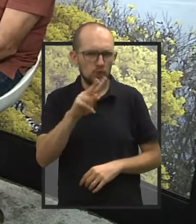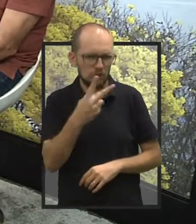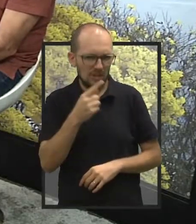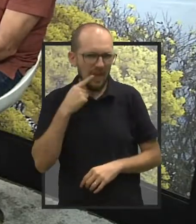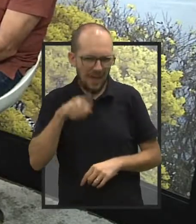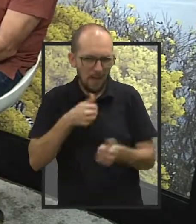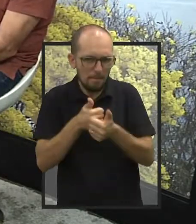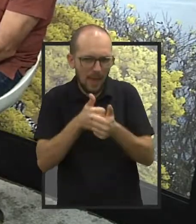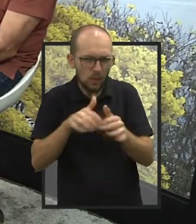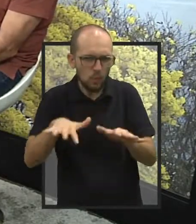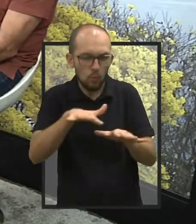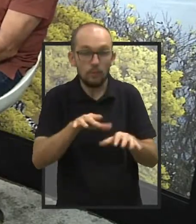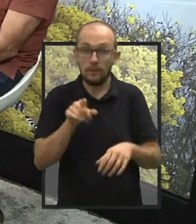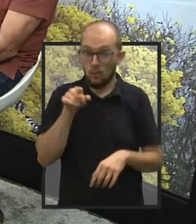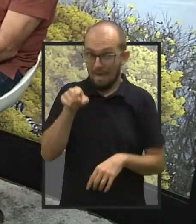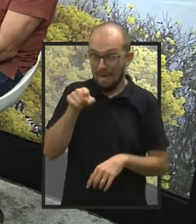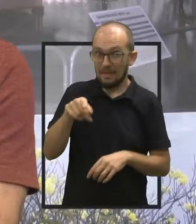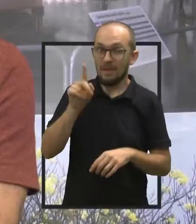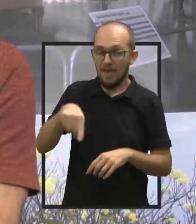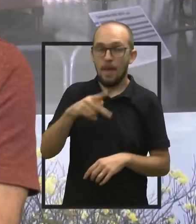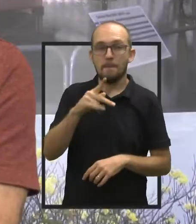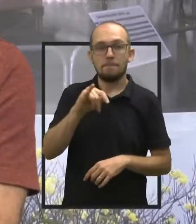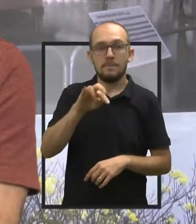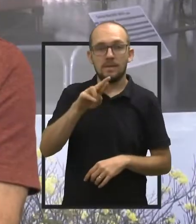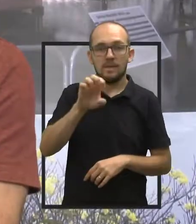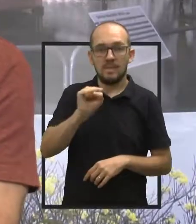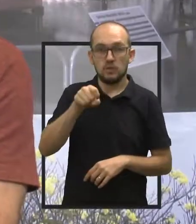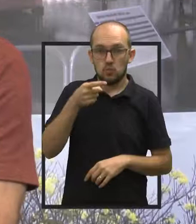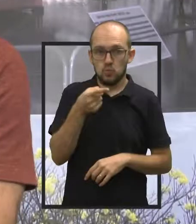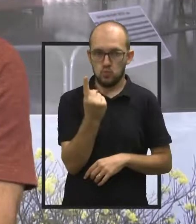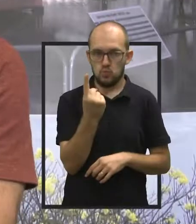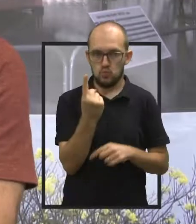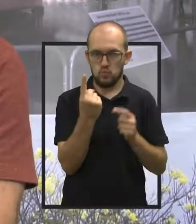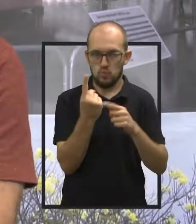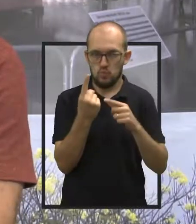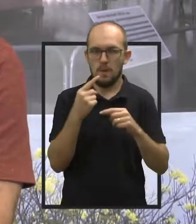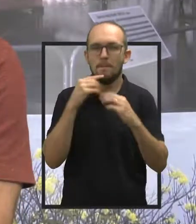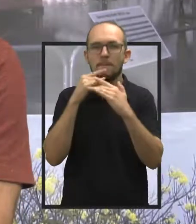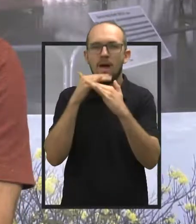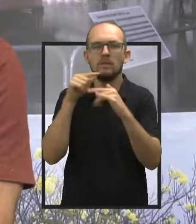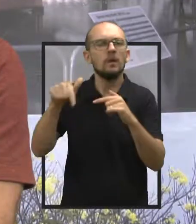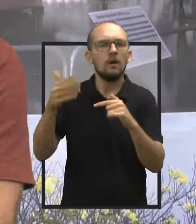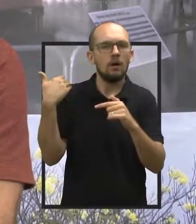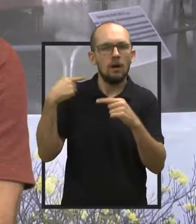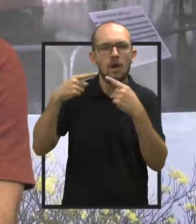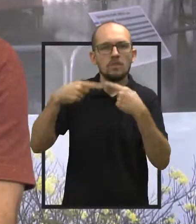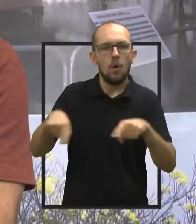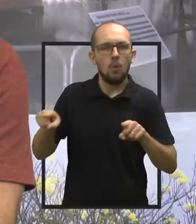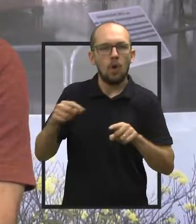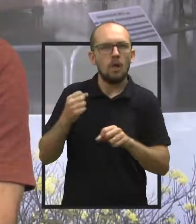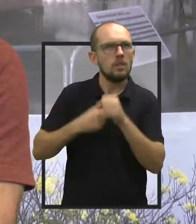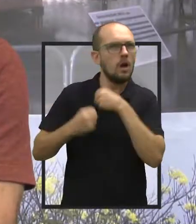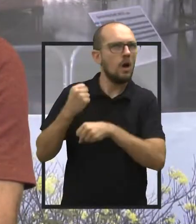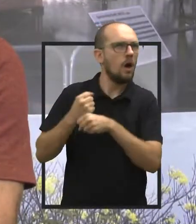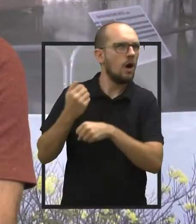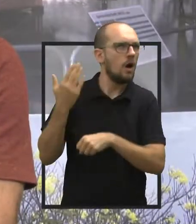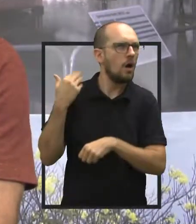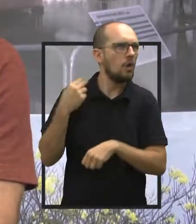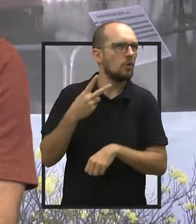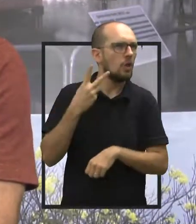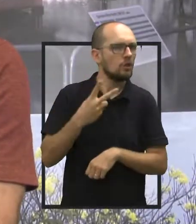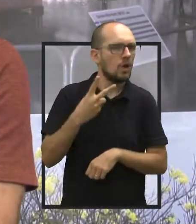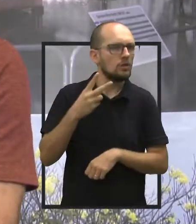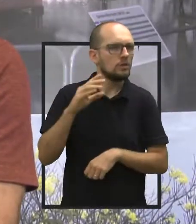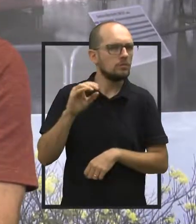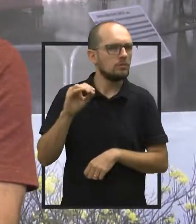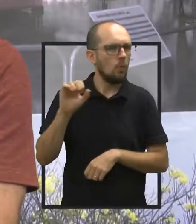não? Essa é no Pires 1. Tá. Tá? Essa é dentro do Pires 1. Né? Essa praça ela foi inaugurada em 2008, certo? E